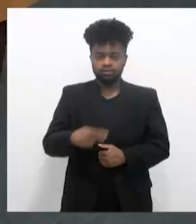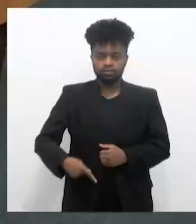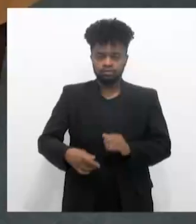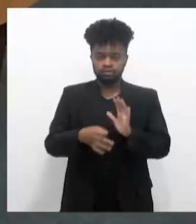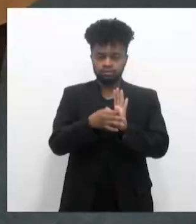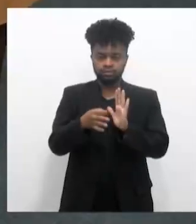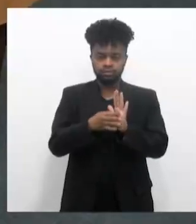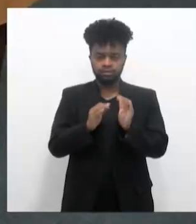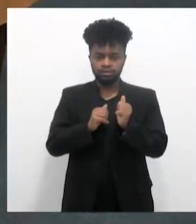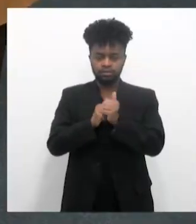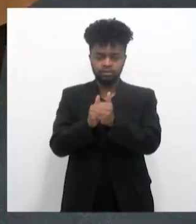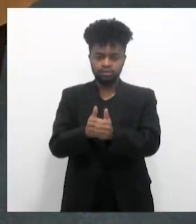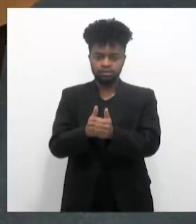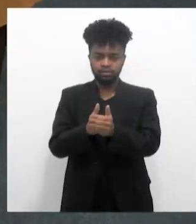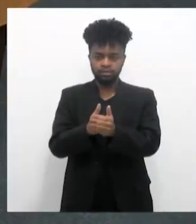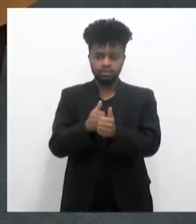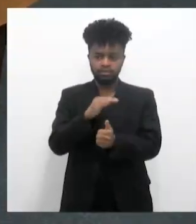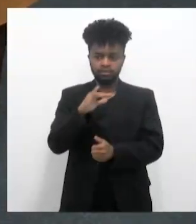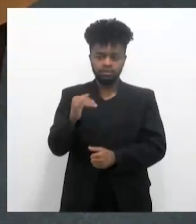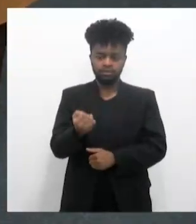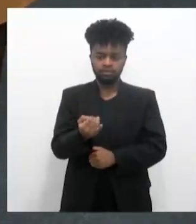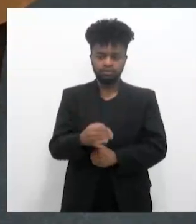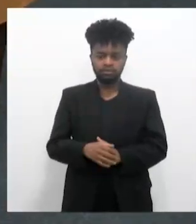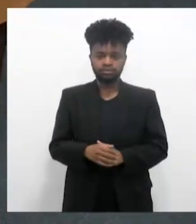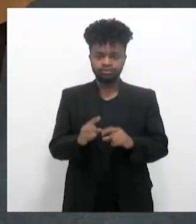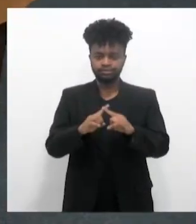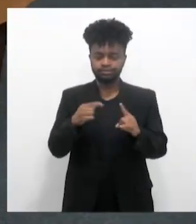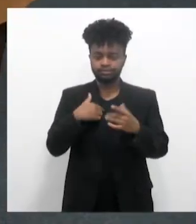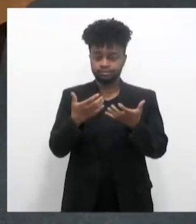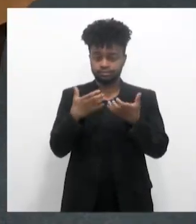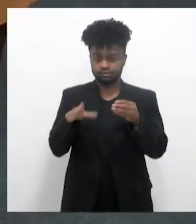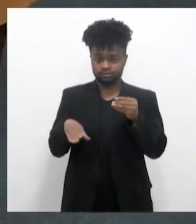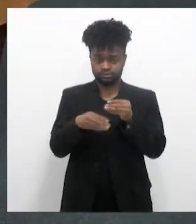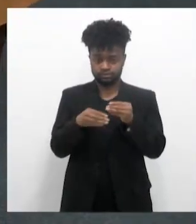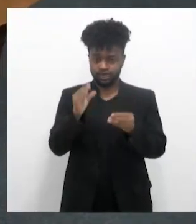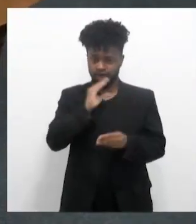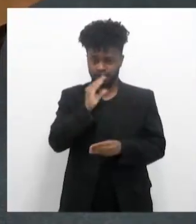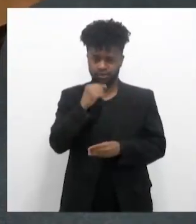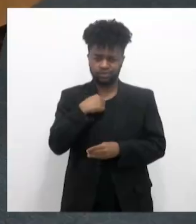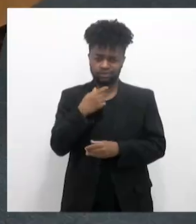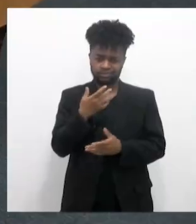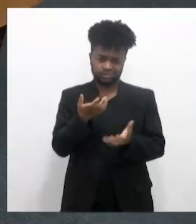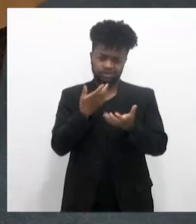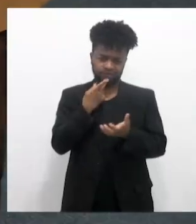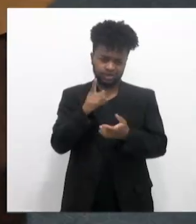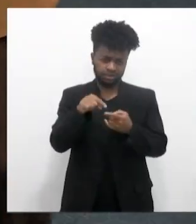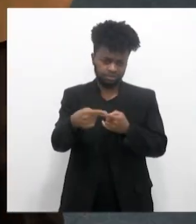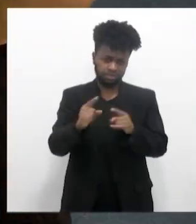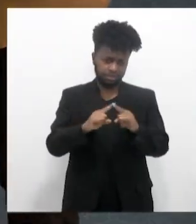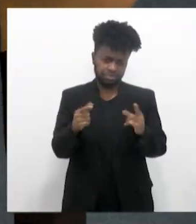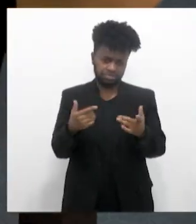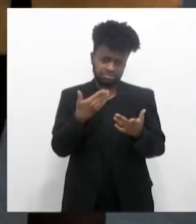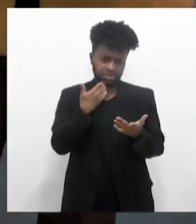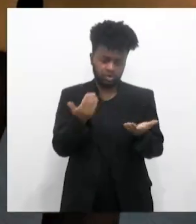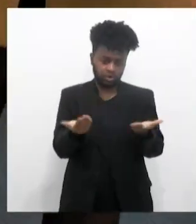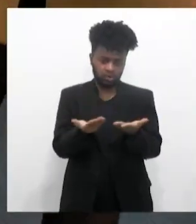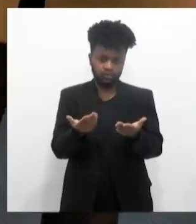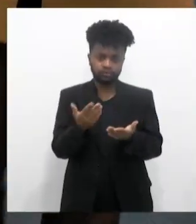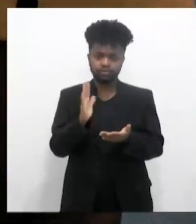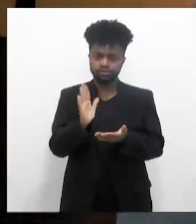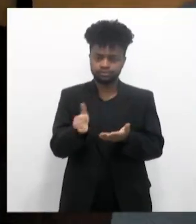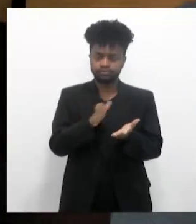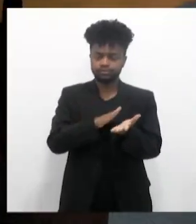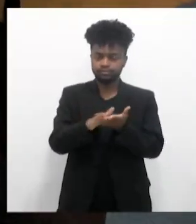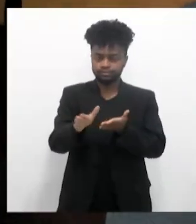parecer acompanha a CCJ. Eu só queria acrescentar rapidamente, ia falar depois, mas falo já agora, que foi